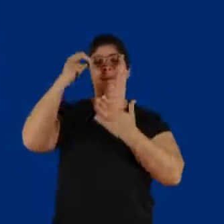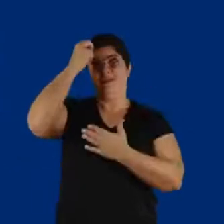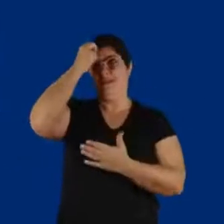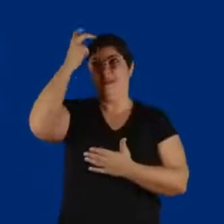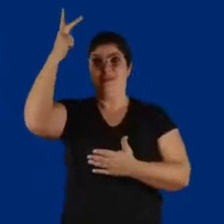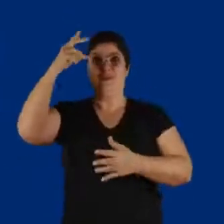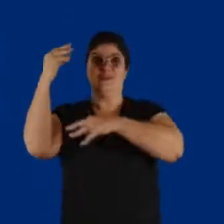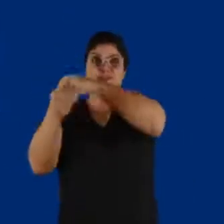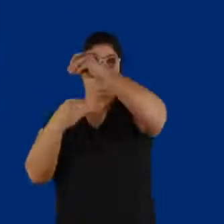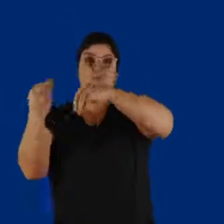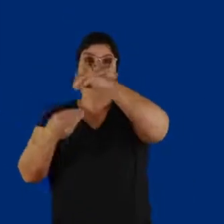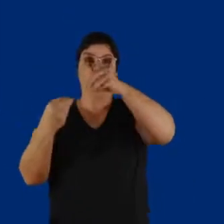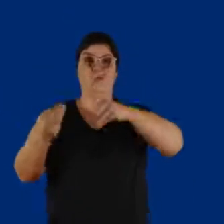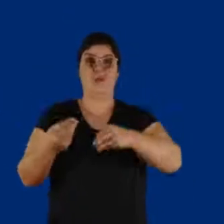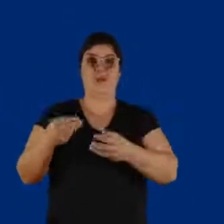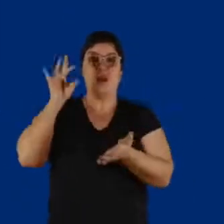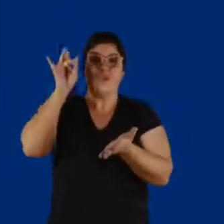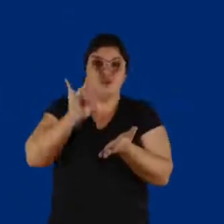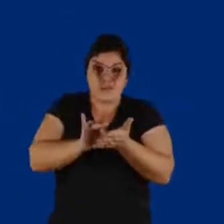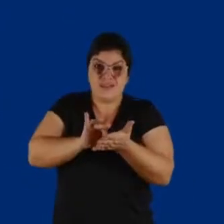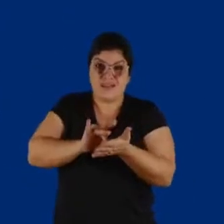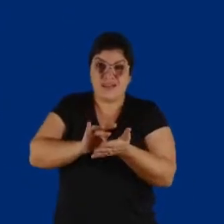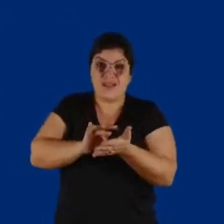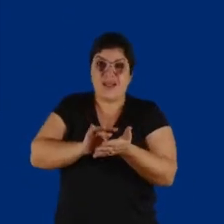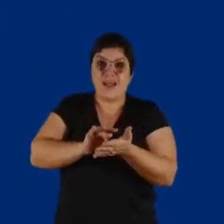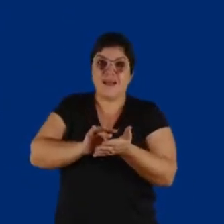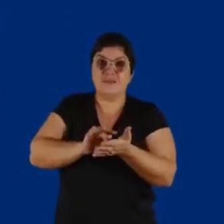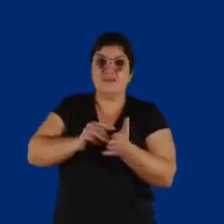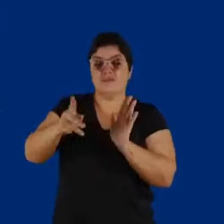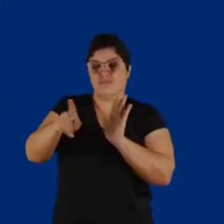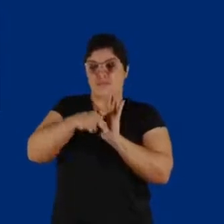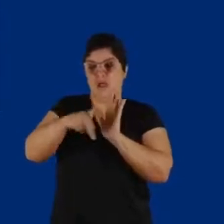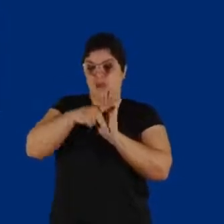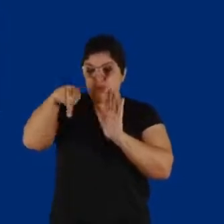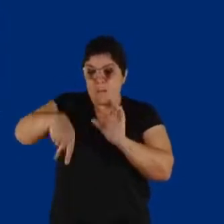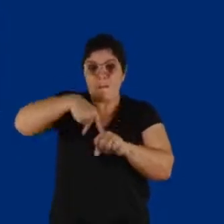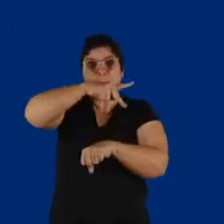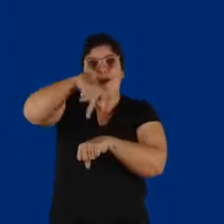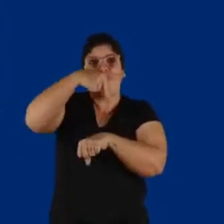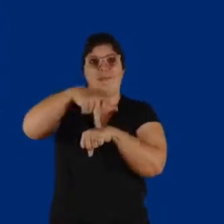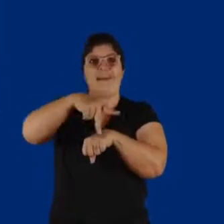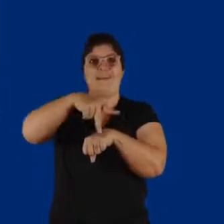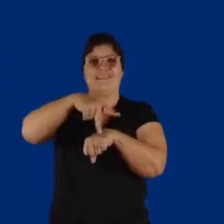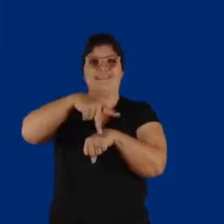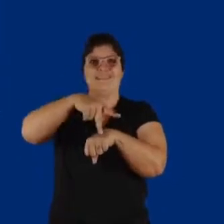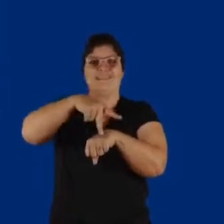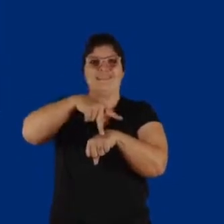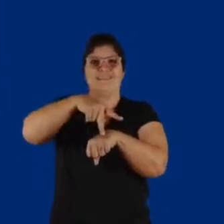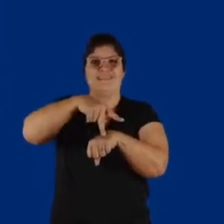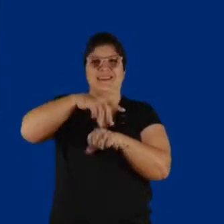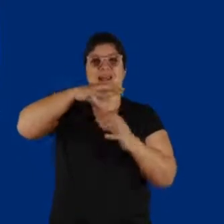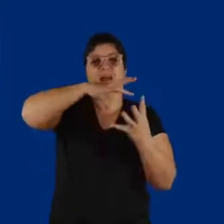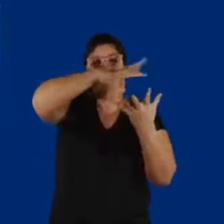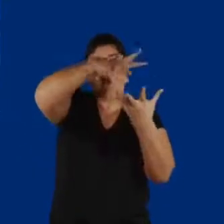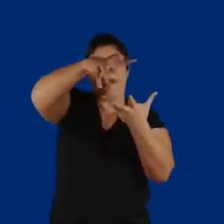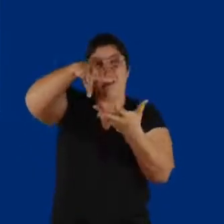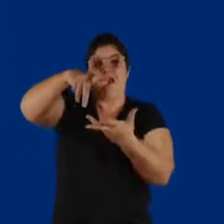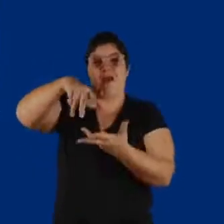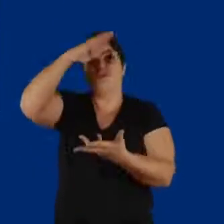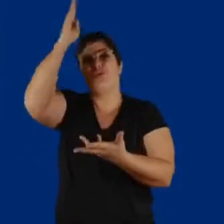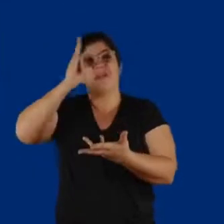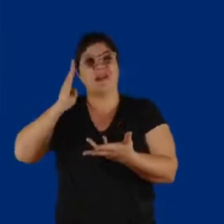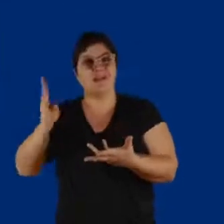aqui no Brasil, aqui em Montreal. Você não precisa ir para lugar nenhum. É entrar olhando lá dentro e apreciar que as pessoas